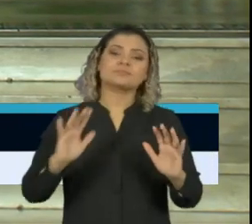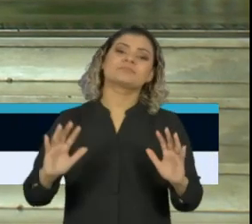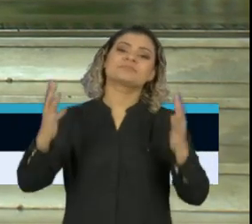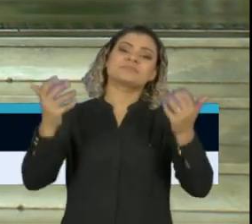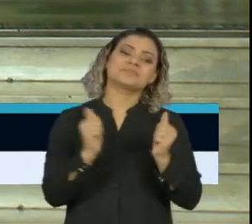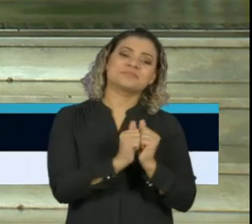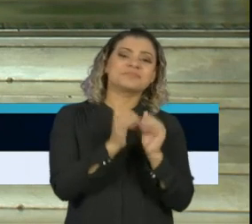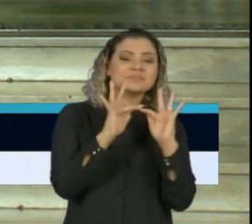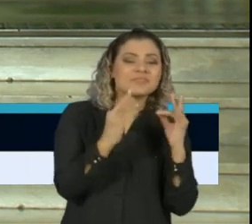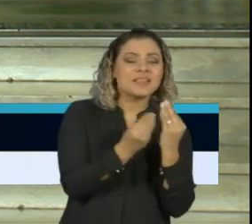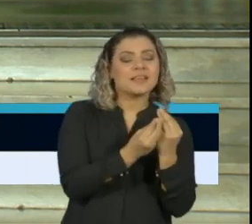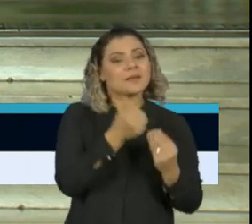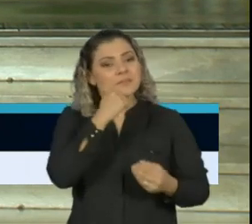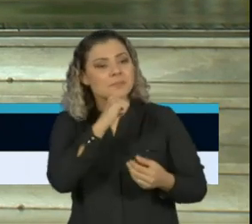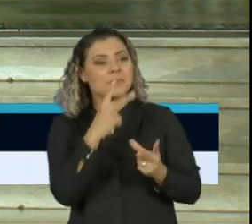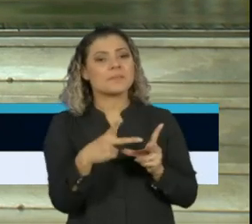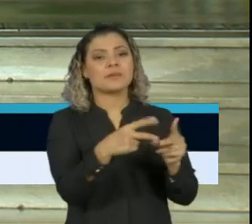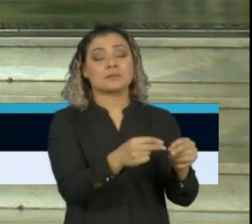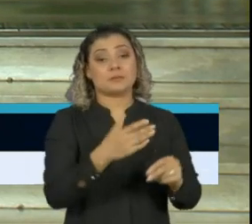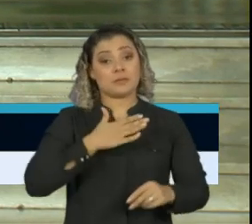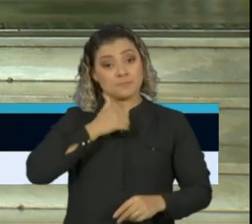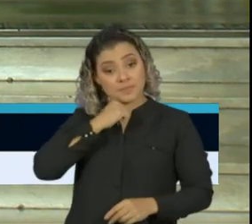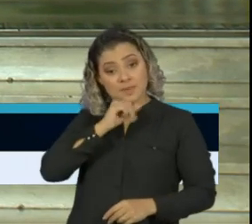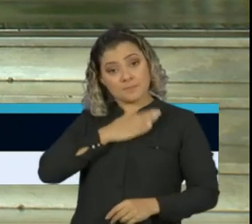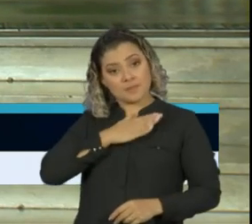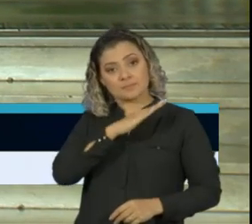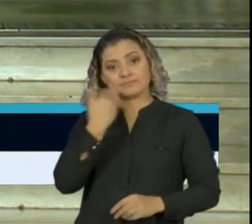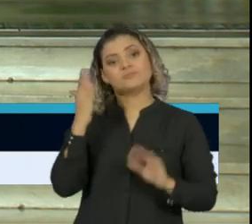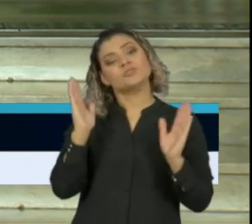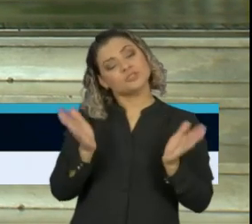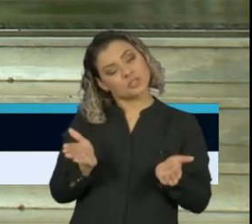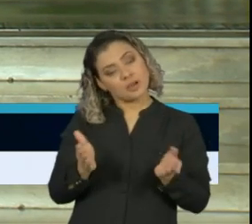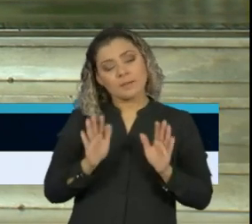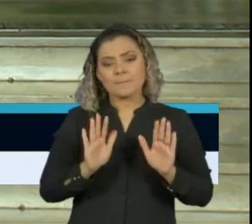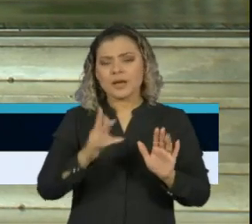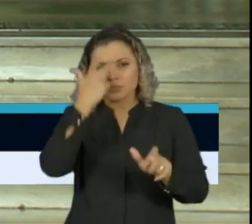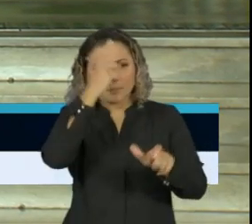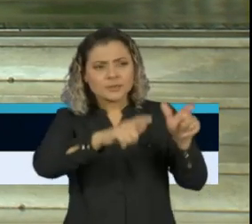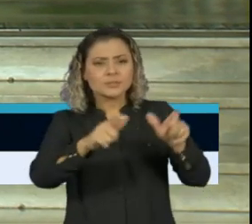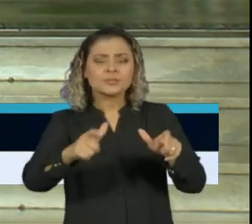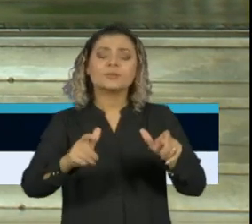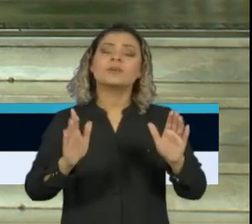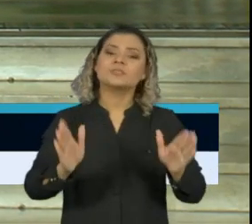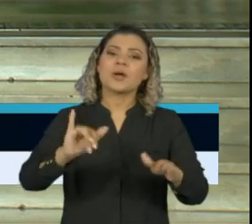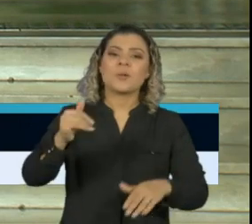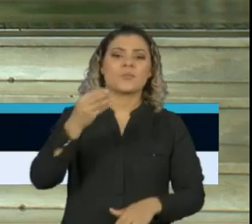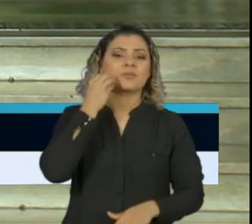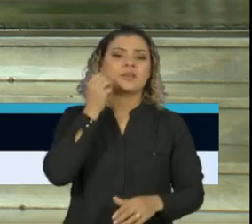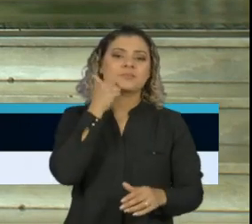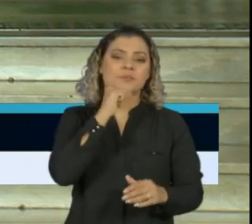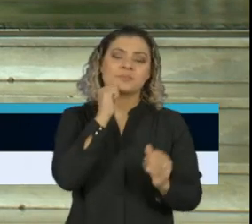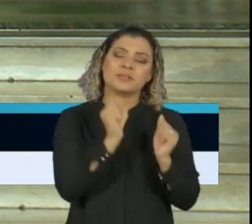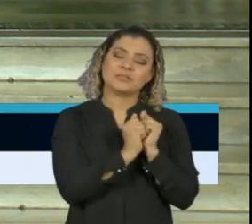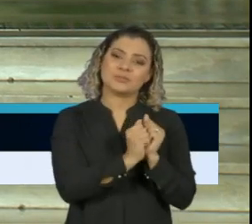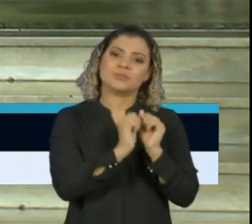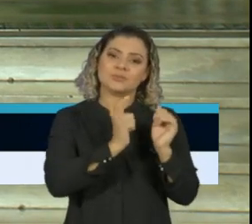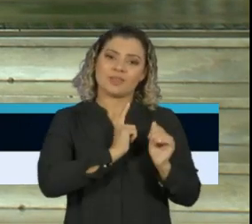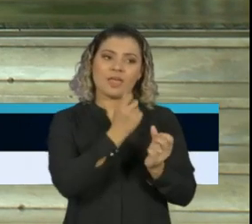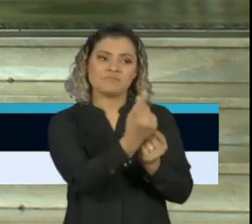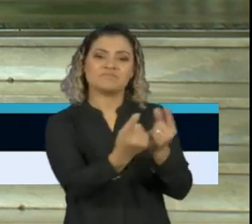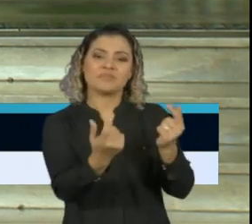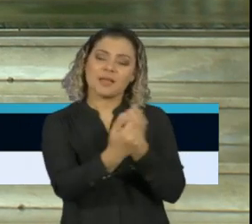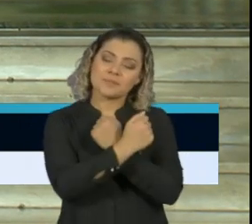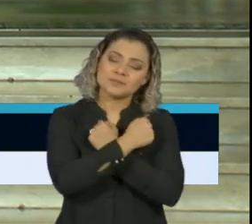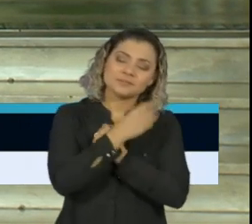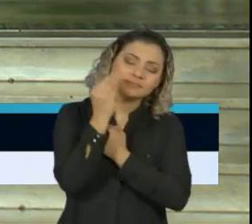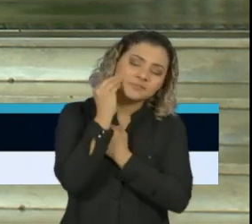melhor. Eu já não tenho minha mãe para celebrar ao meu lado, mas milhões de pessoas têm o privilégio de terem as suas mães para